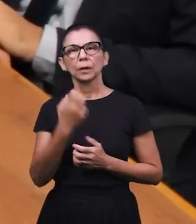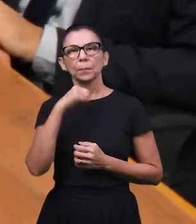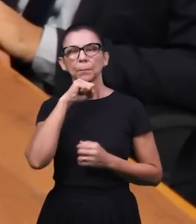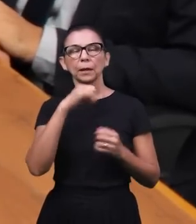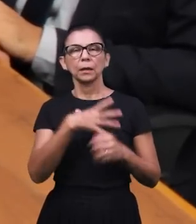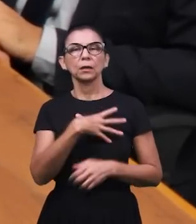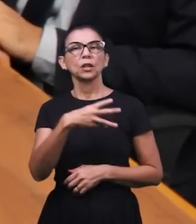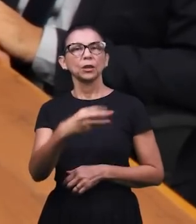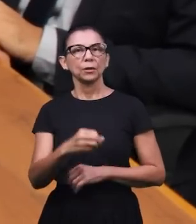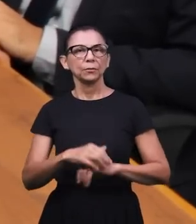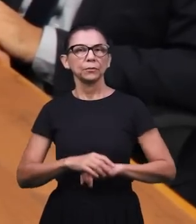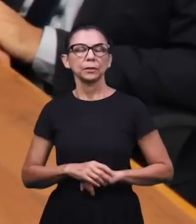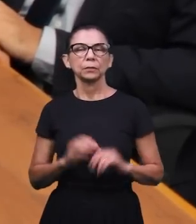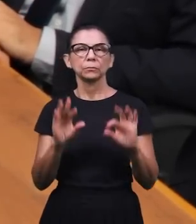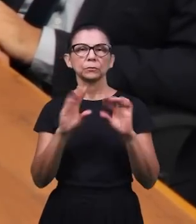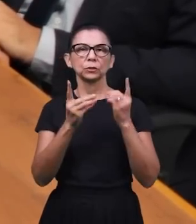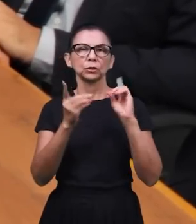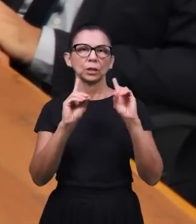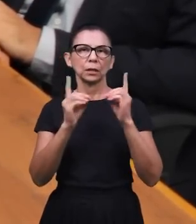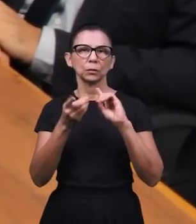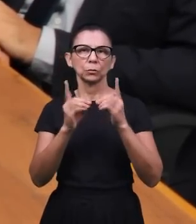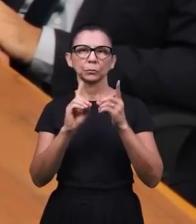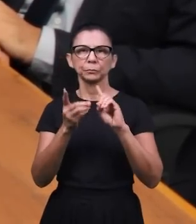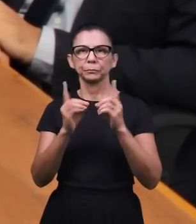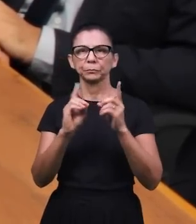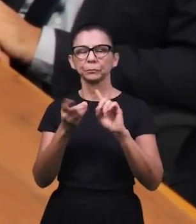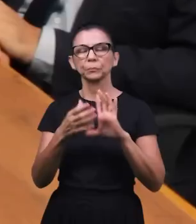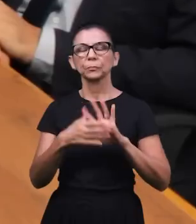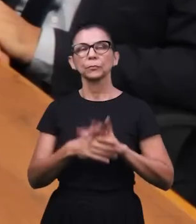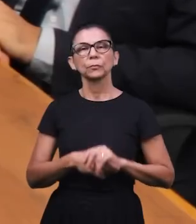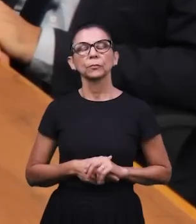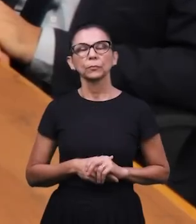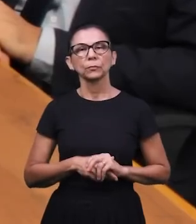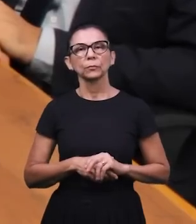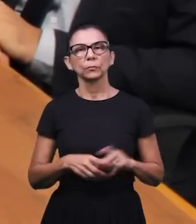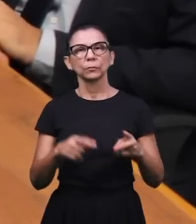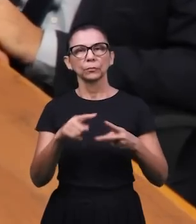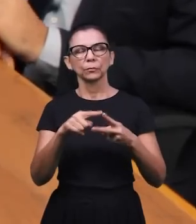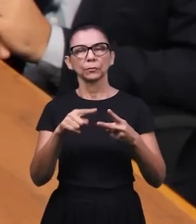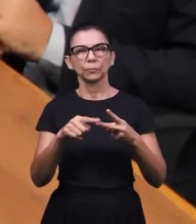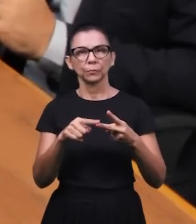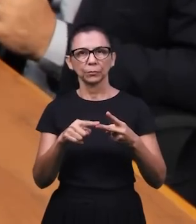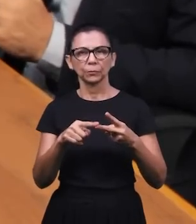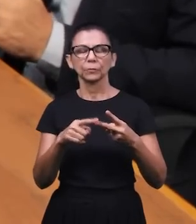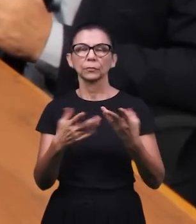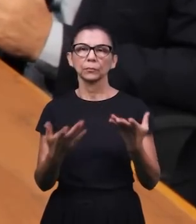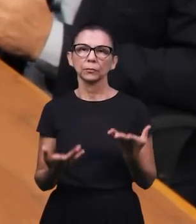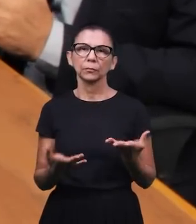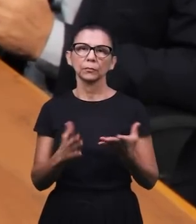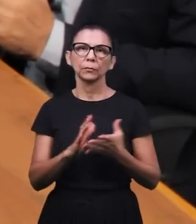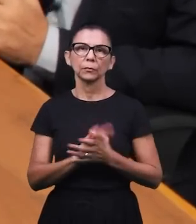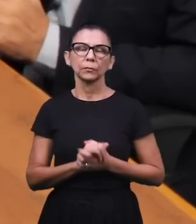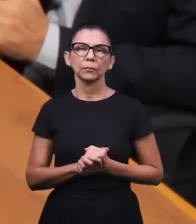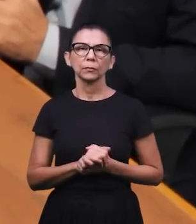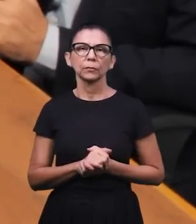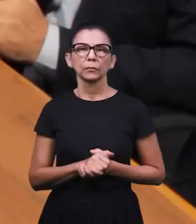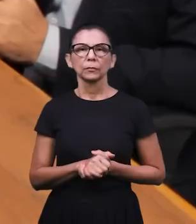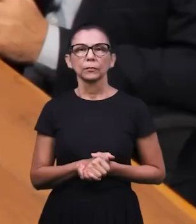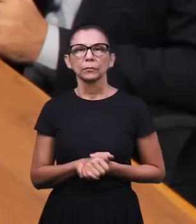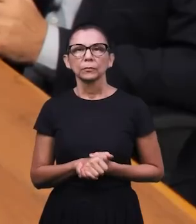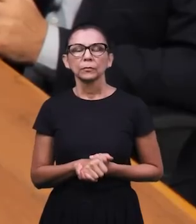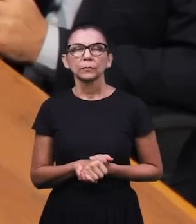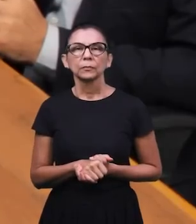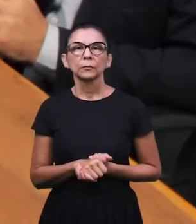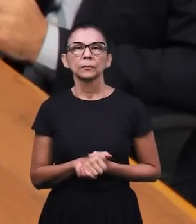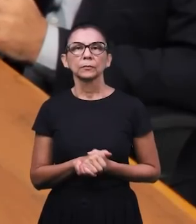possível, rapidamente abordasse 2 aspectos nessa conversa dos pais e dos filhos, no que diz respeito ao ensino sobre julgo